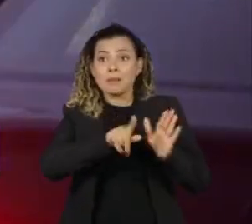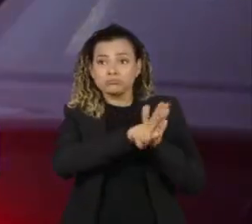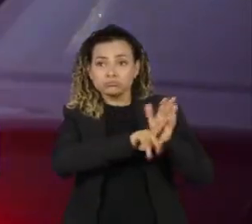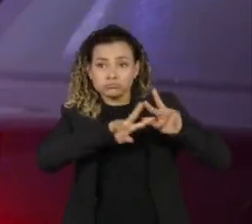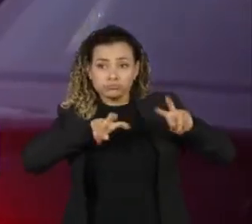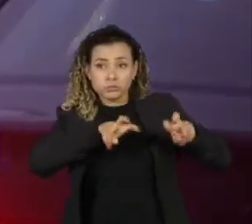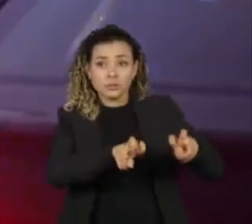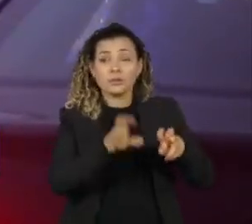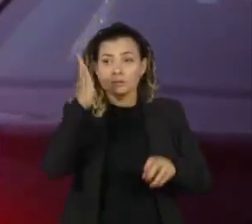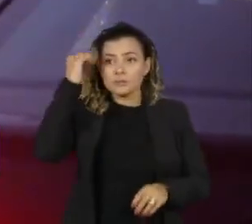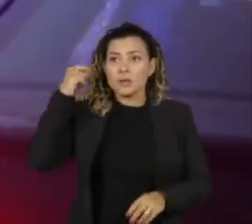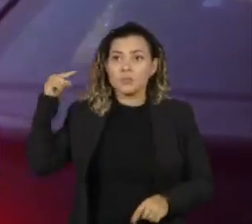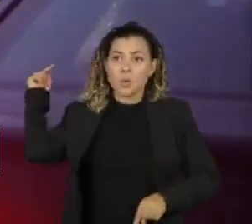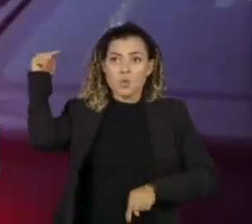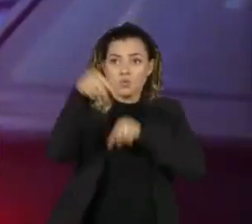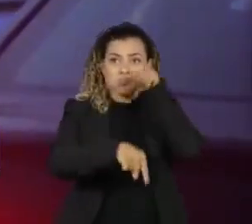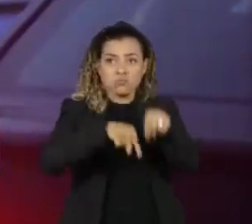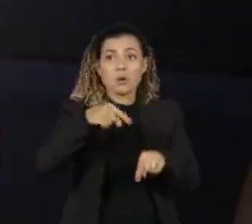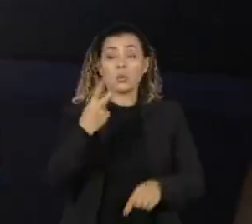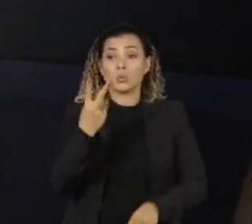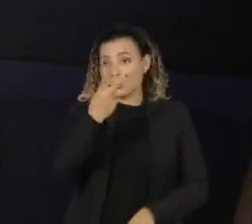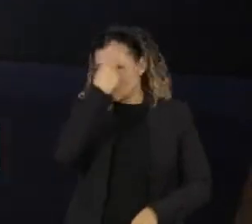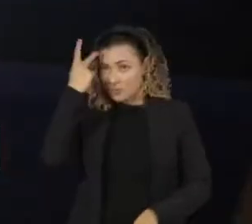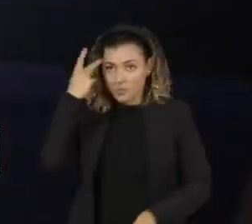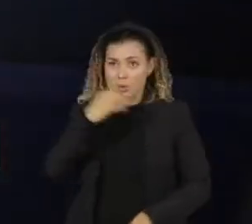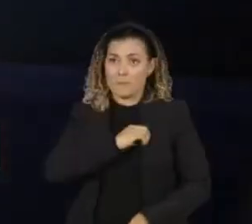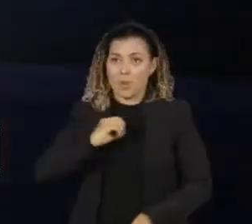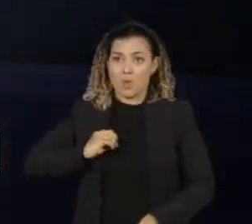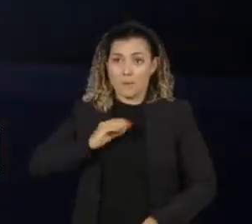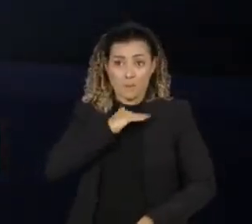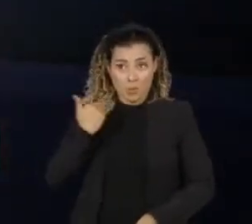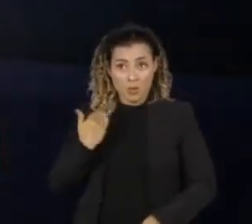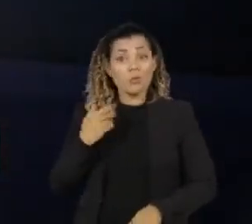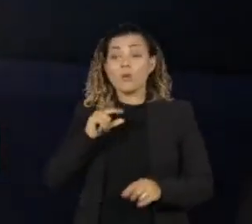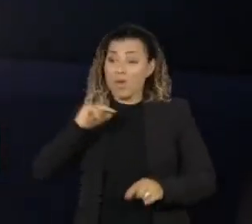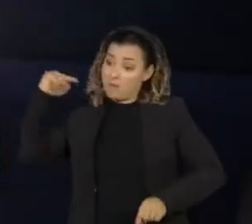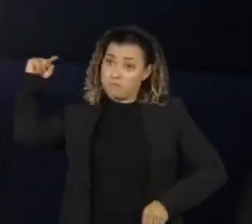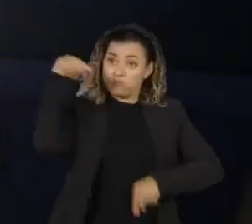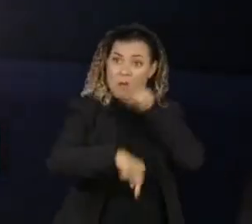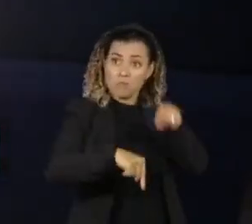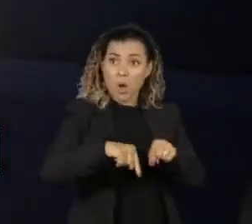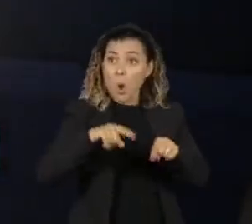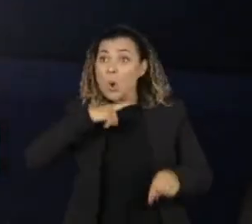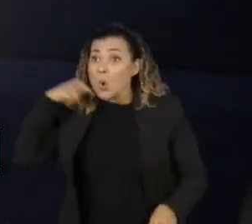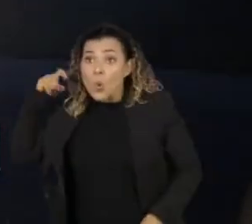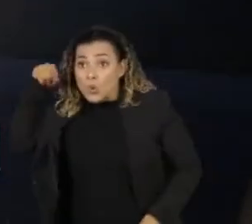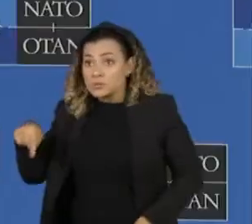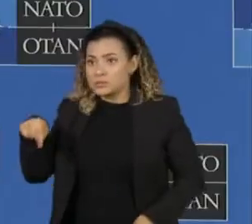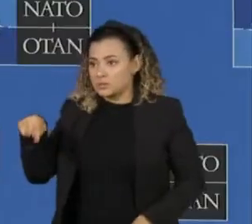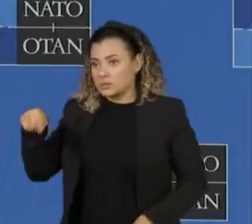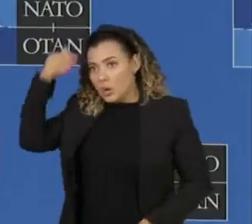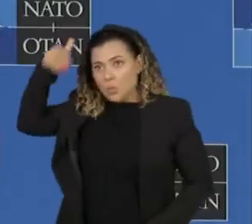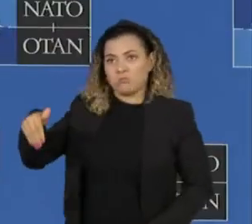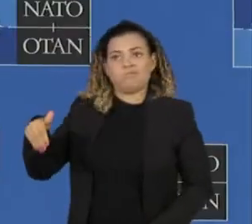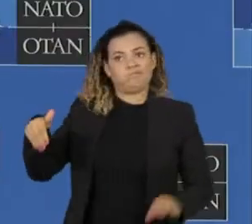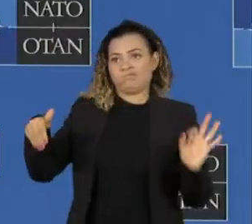os mísseis que mataram duas pessoas na Polônia não foram lançados diretamente pela Rússia